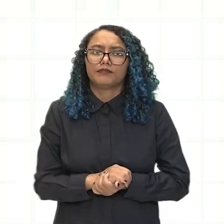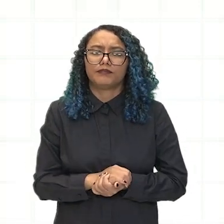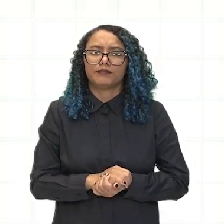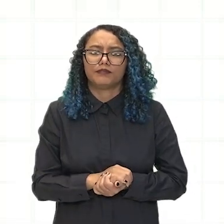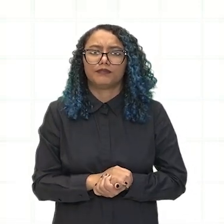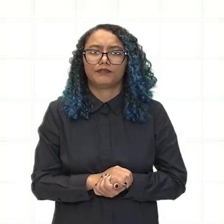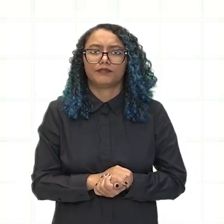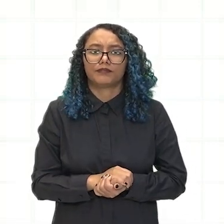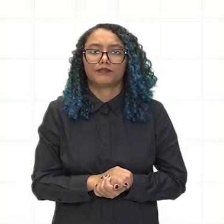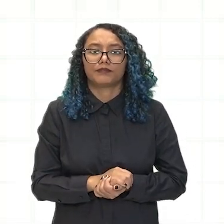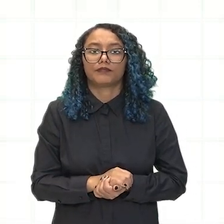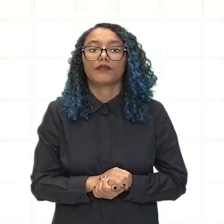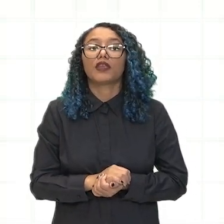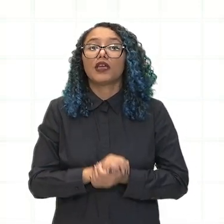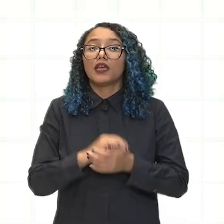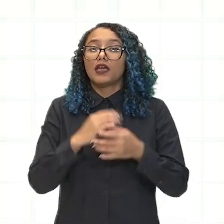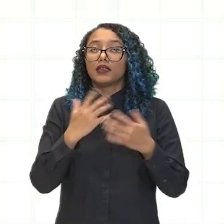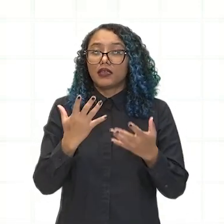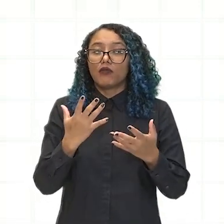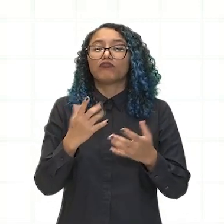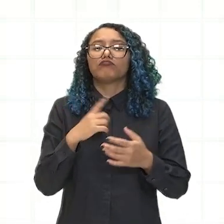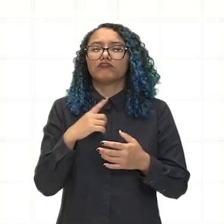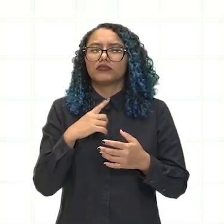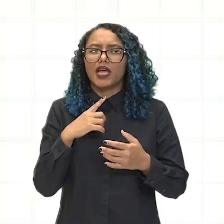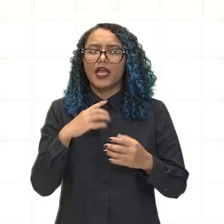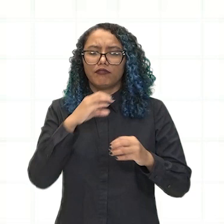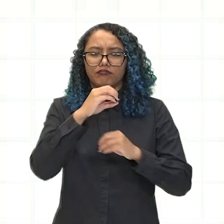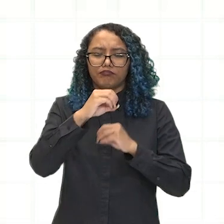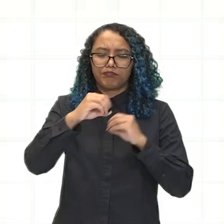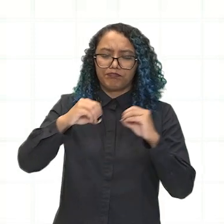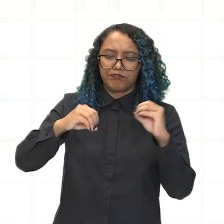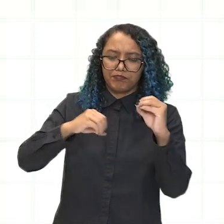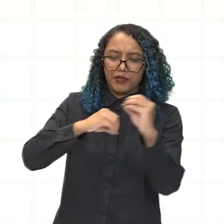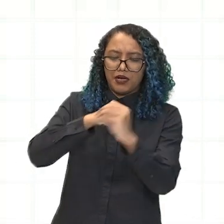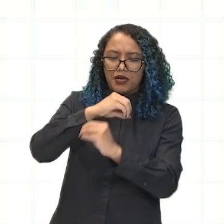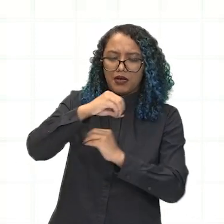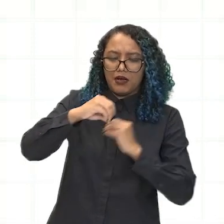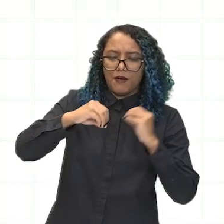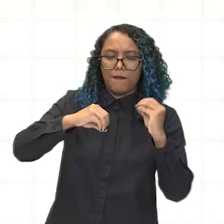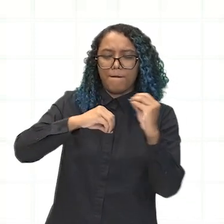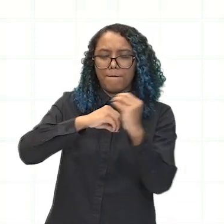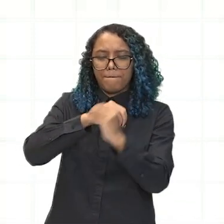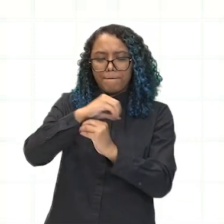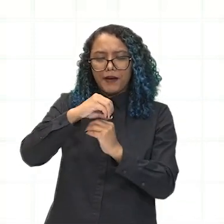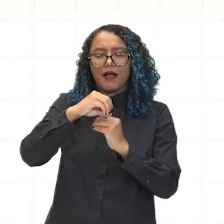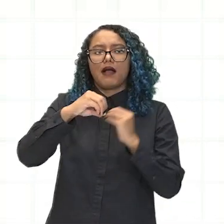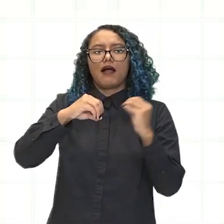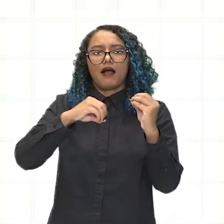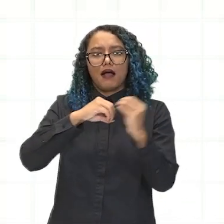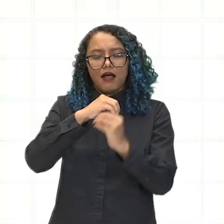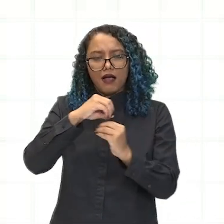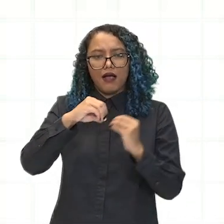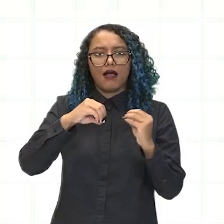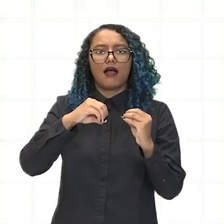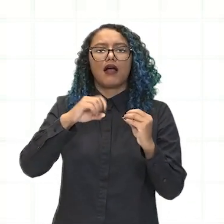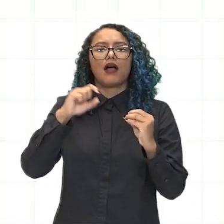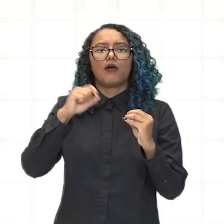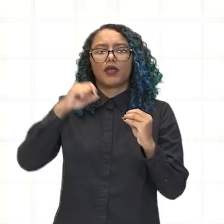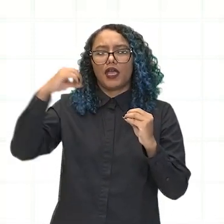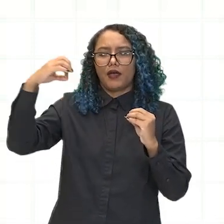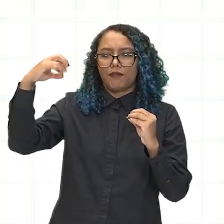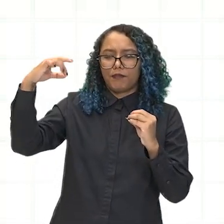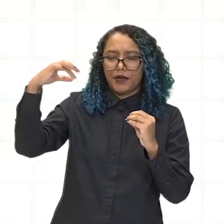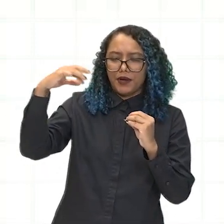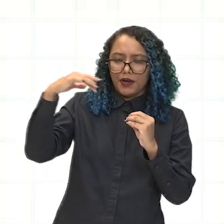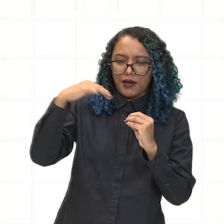Conforme vai ocorrendo os movimentos de rotação e translação, esses raios vão pegando,